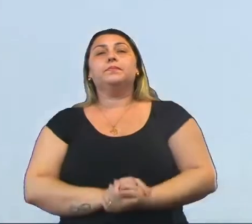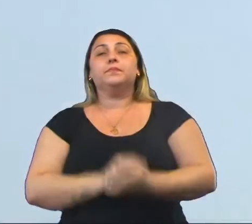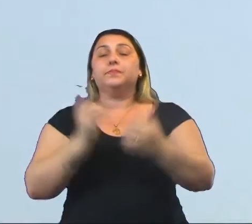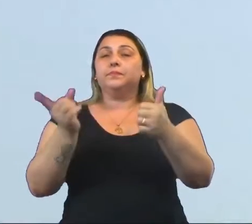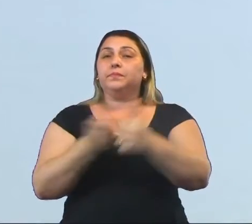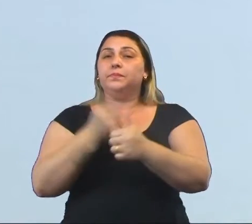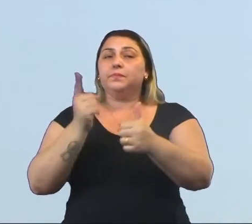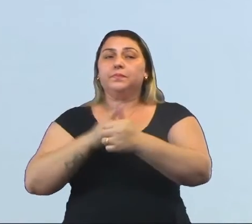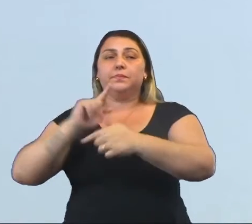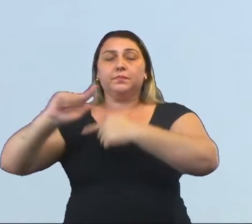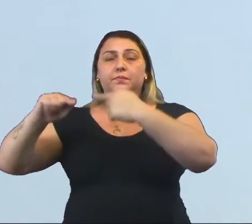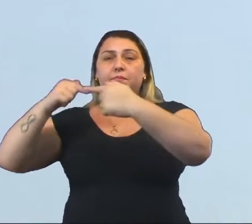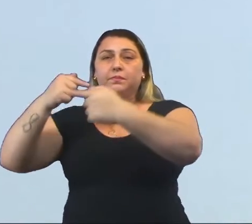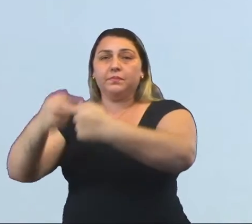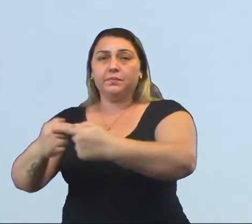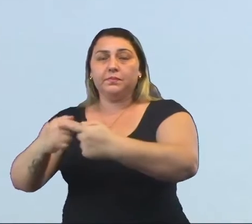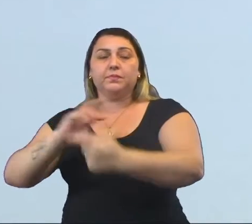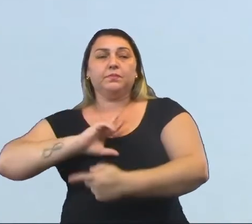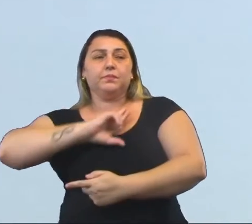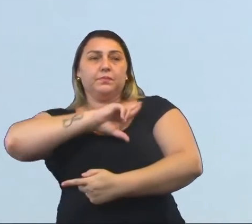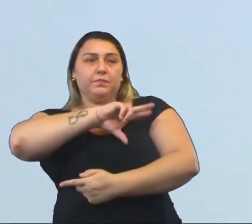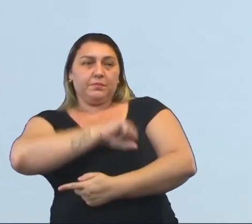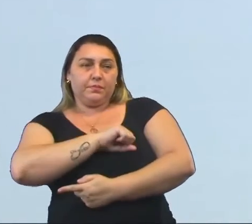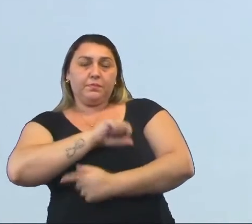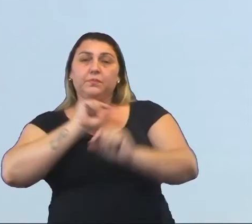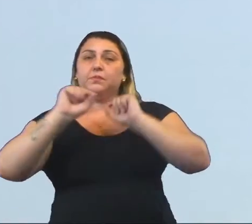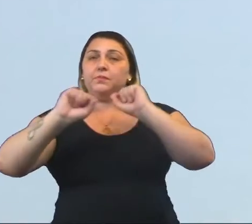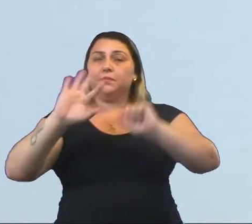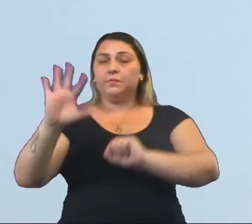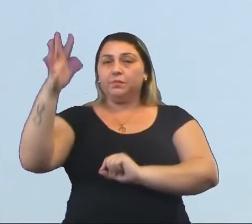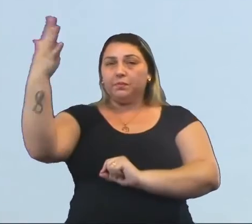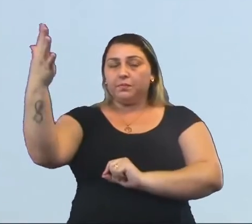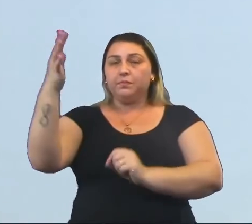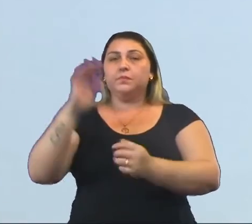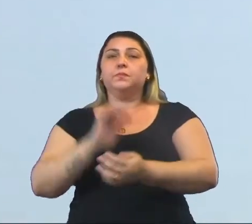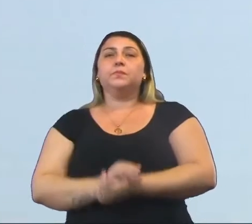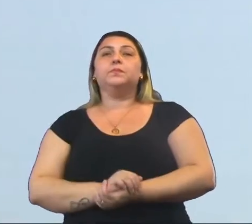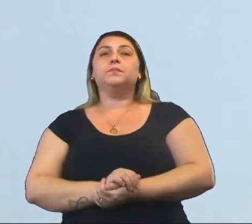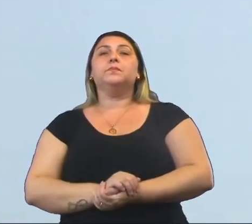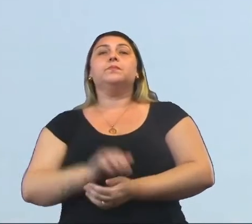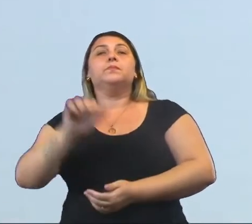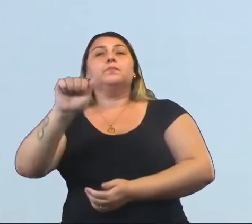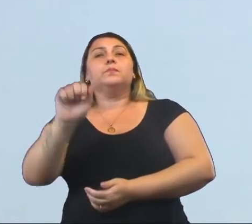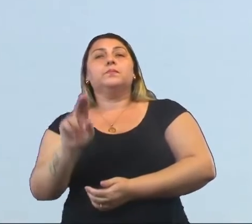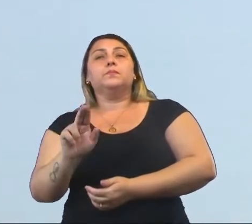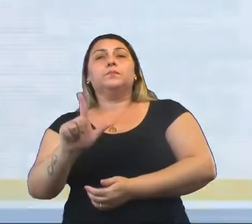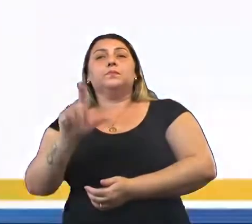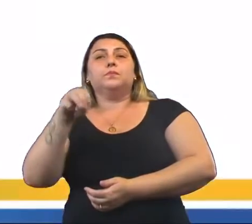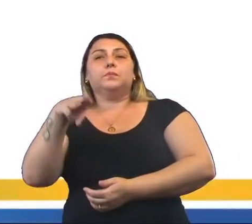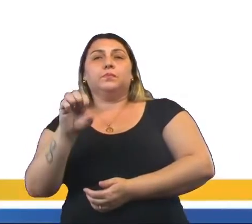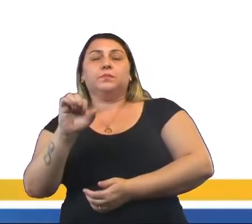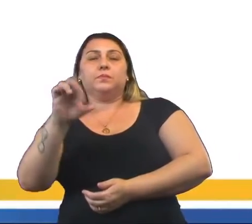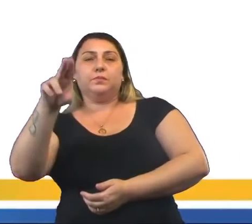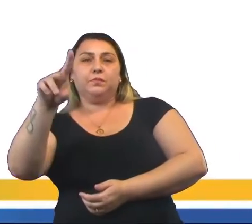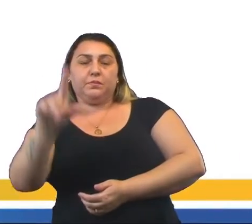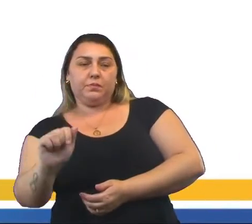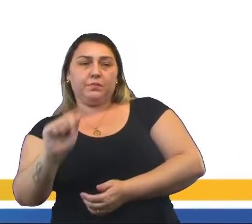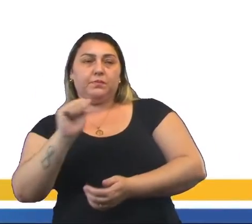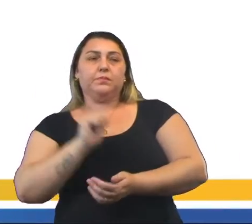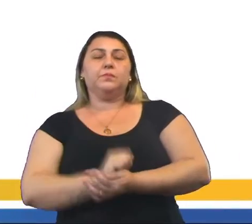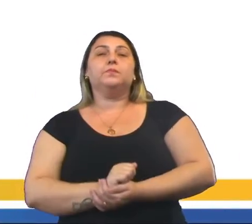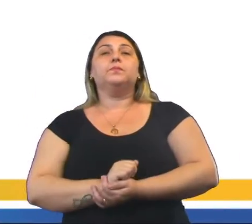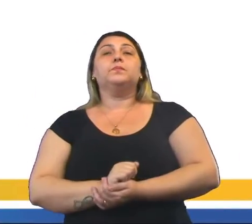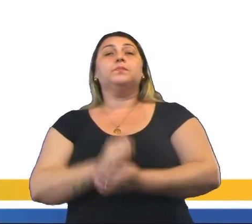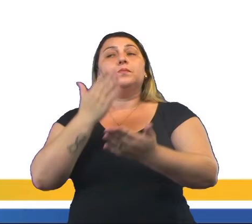Primeira geração romântica, com quem ela acontece? Com Almeida Garré. Almeida Garré que lança, né, o